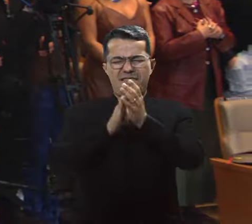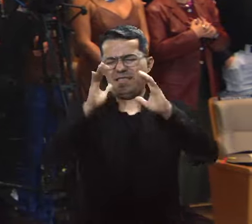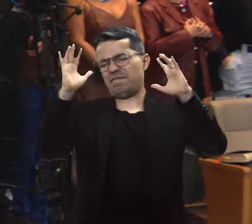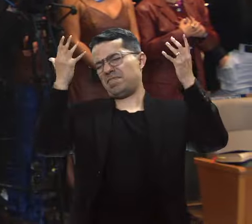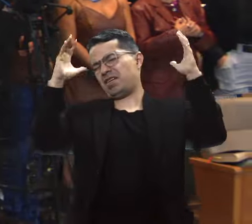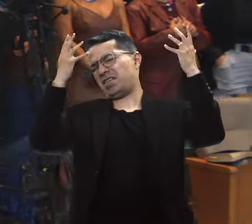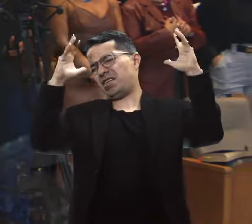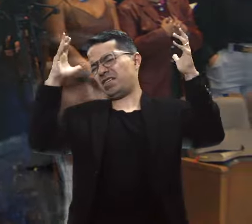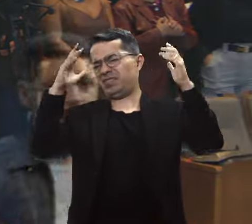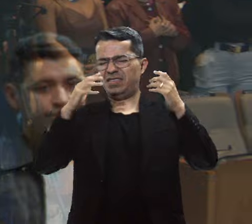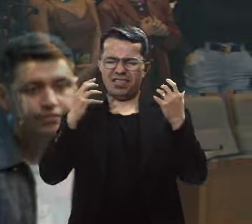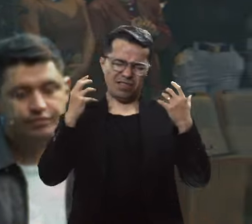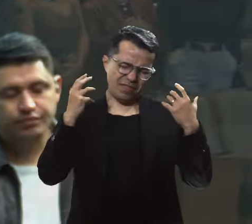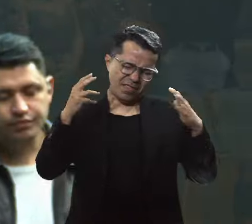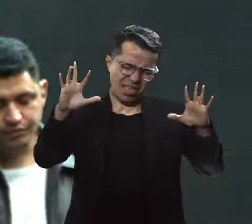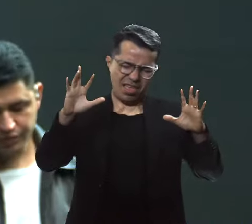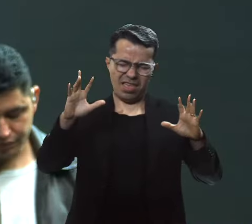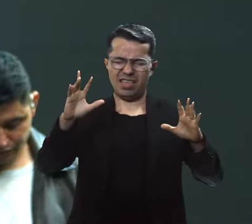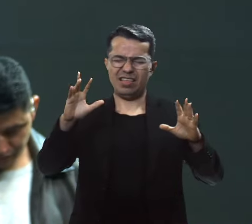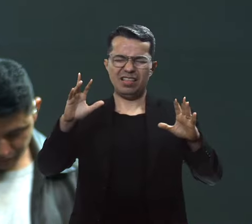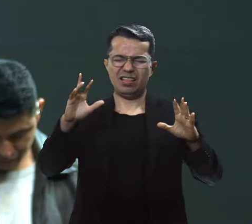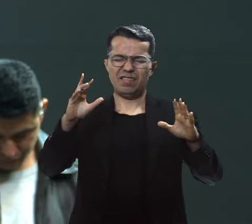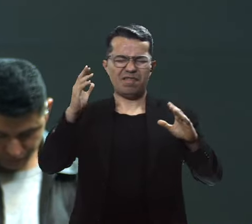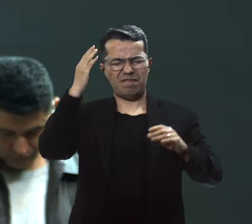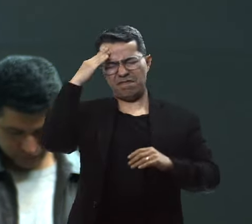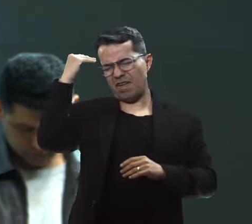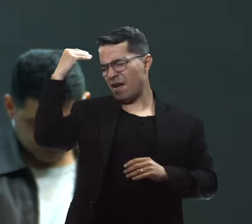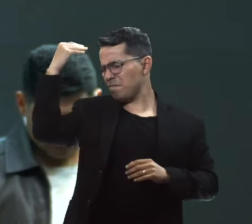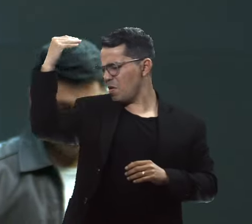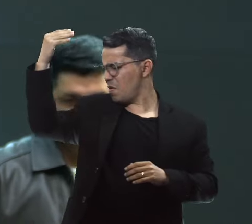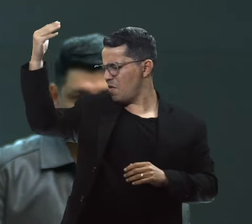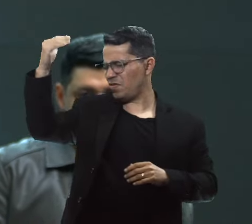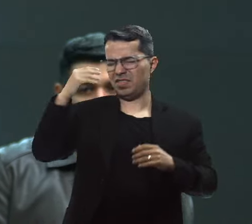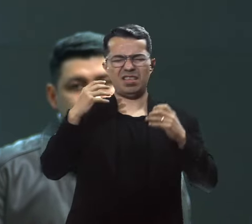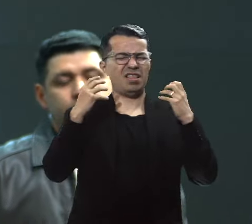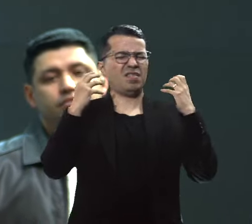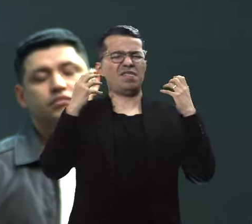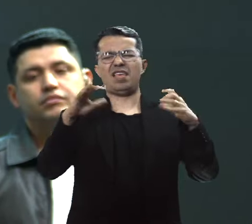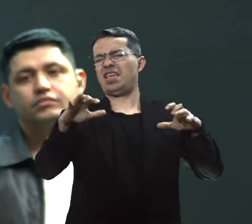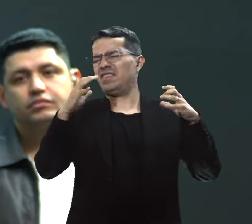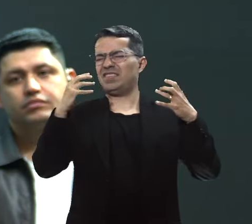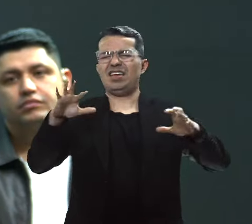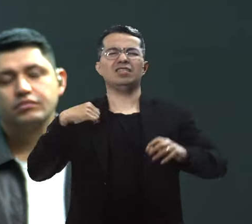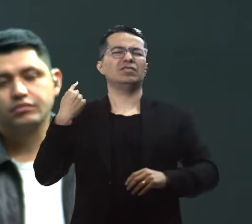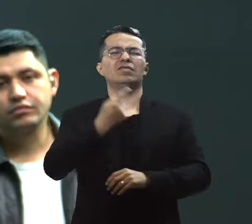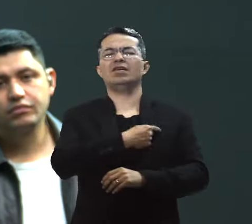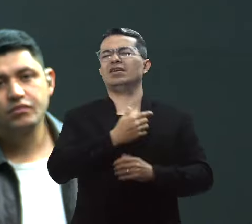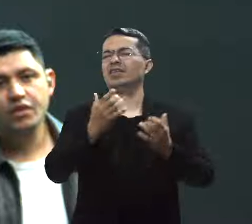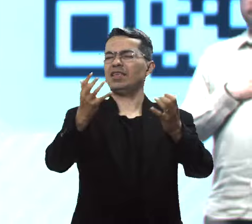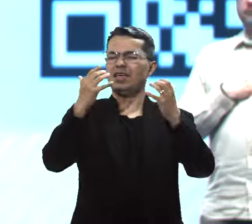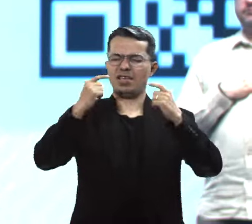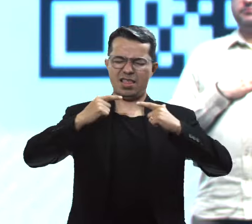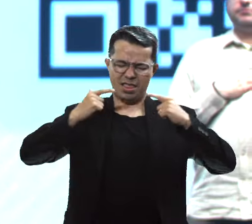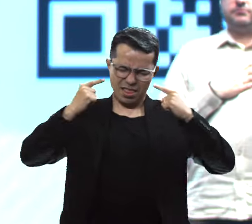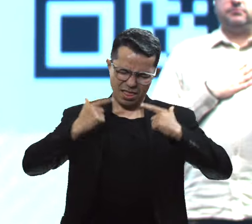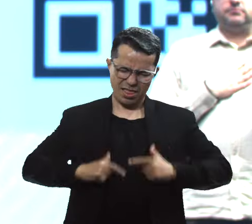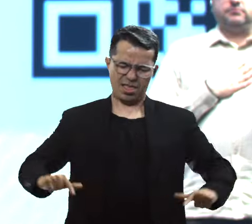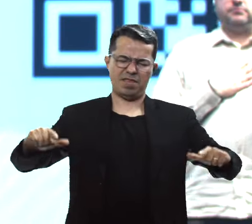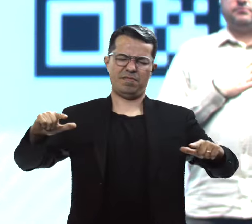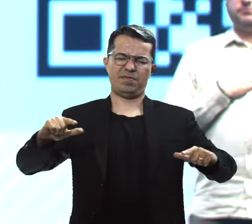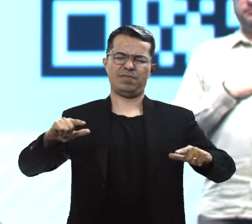nos preocupemos mais com a performance do que a aprovação do Senhor. Se tiver que Deus dizer algo que